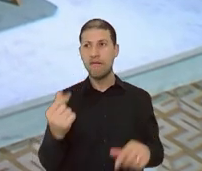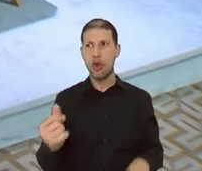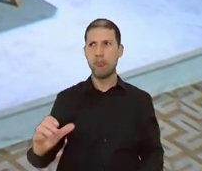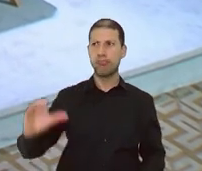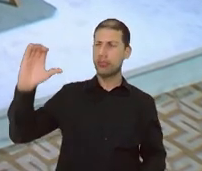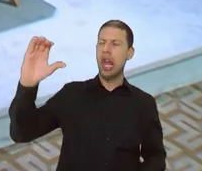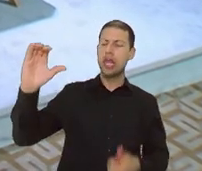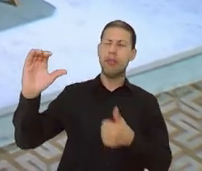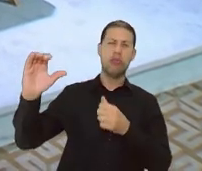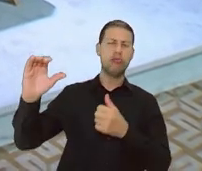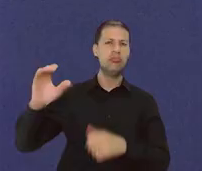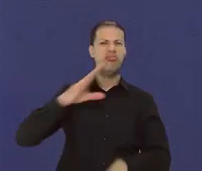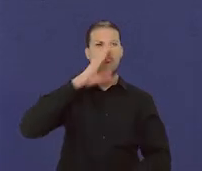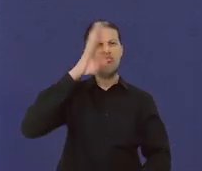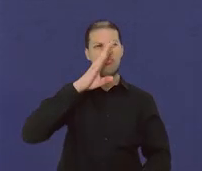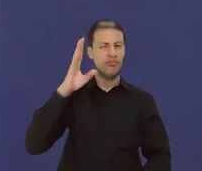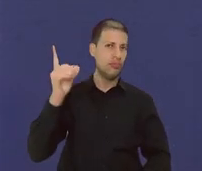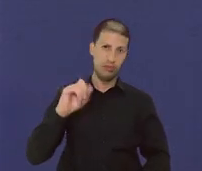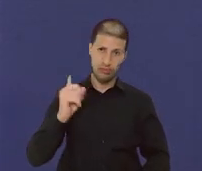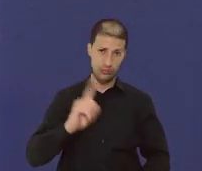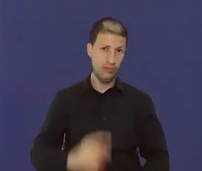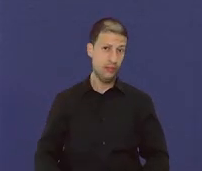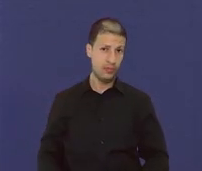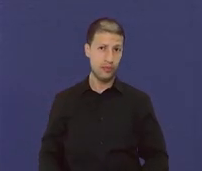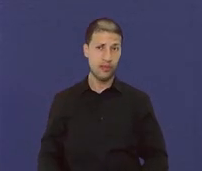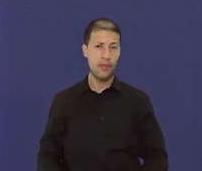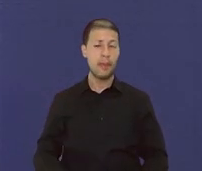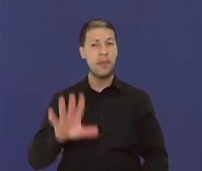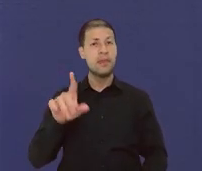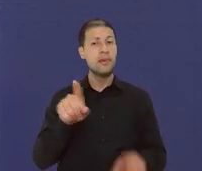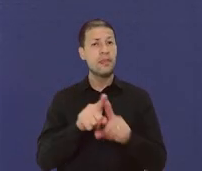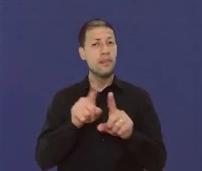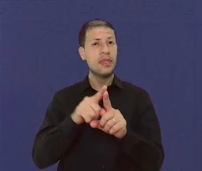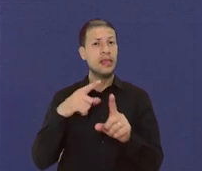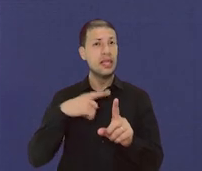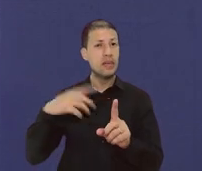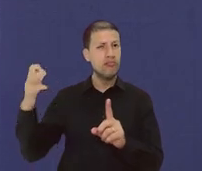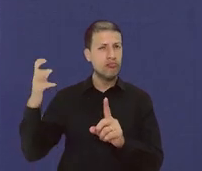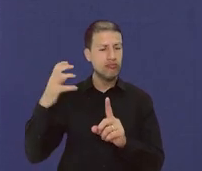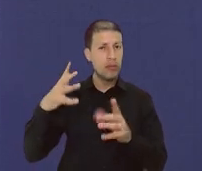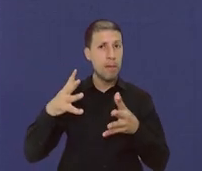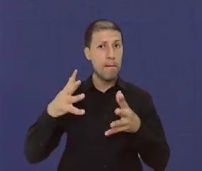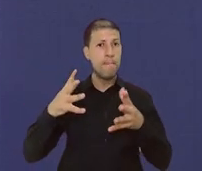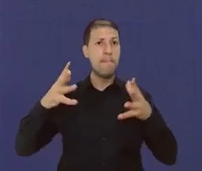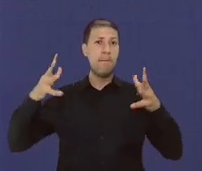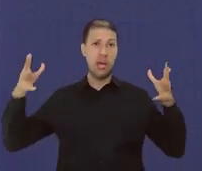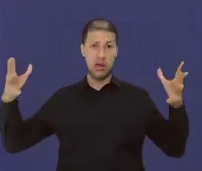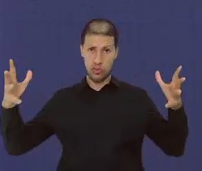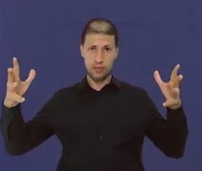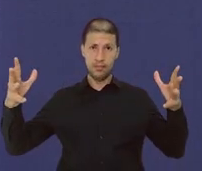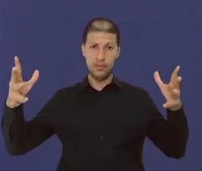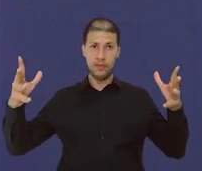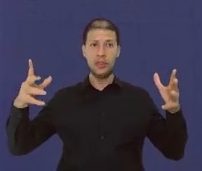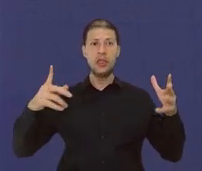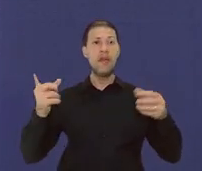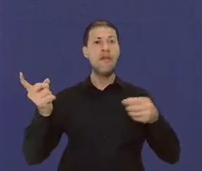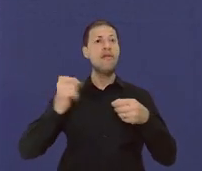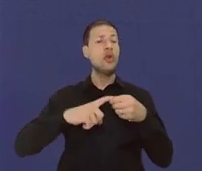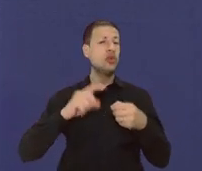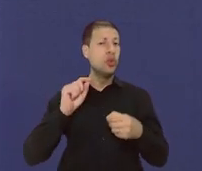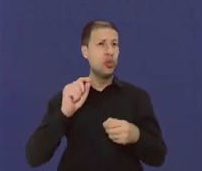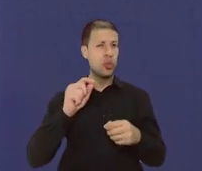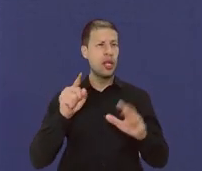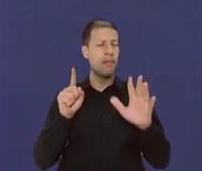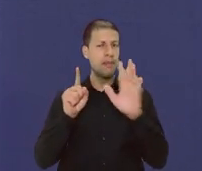mas existe uma também uma influência macro né Então queria voltar também na pergunta